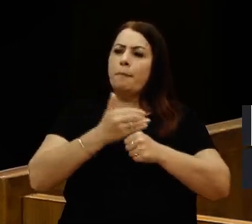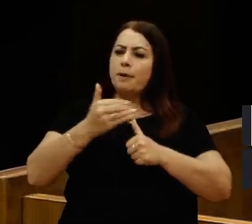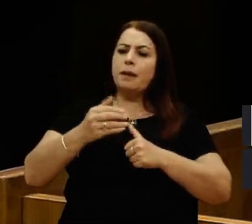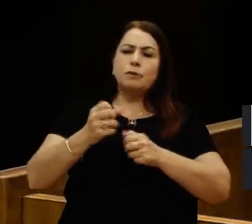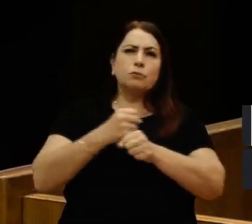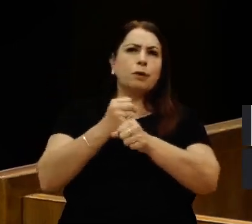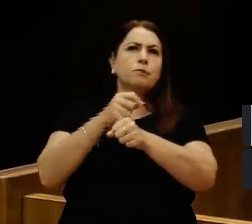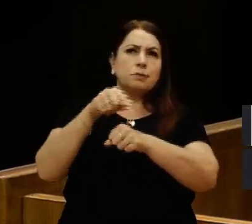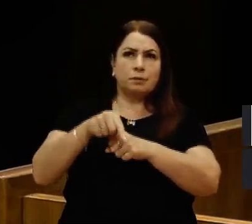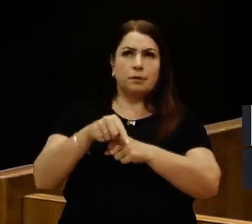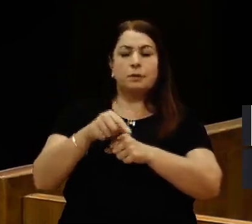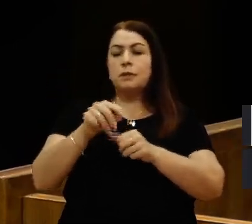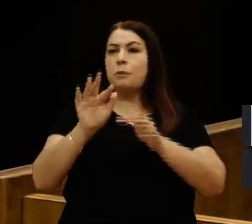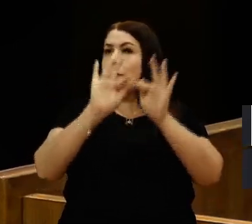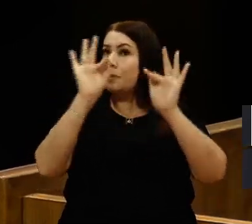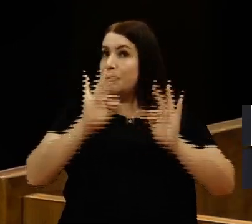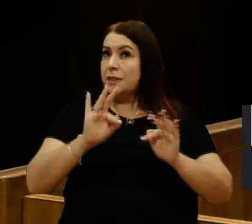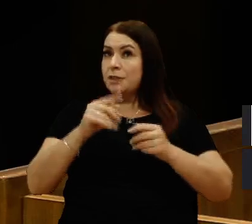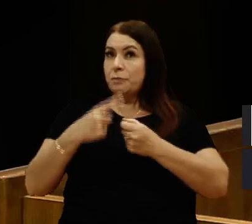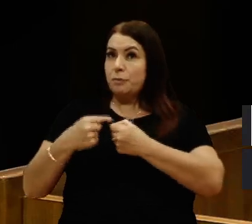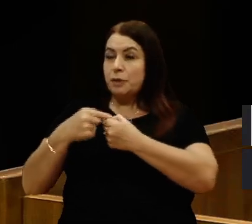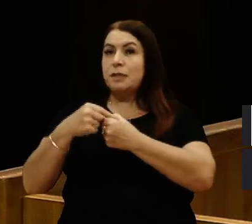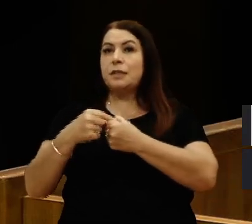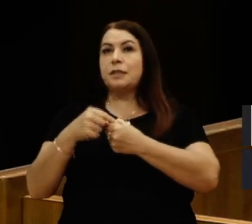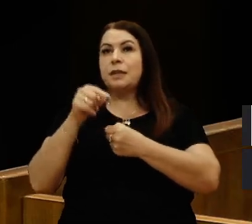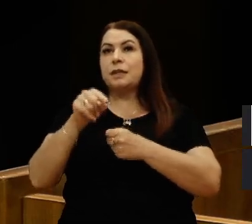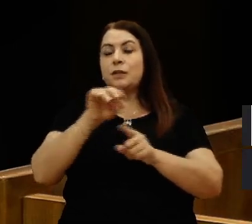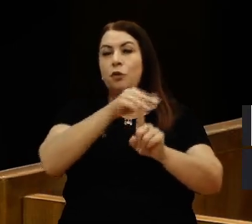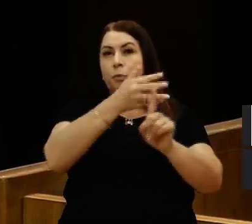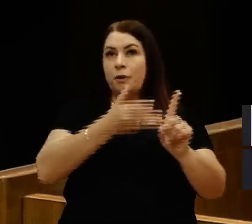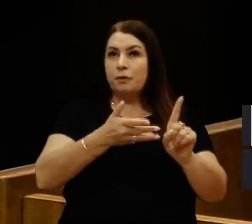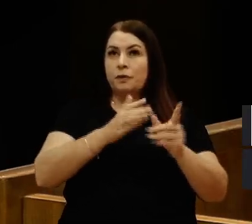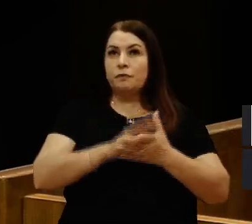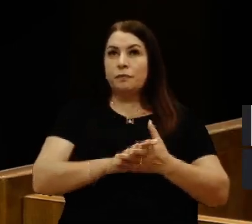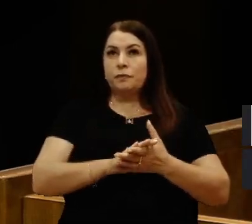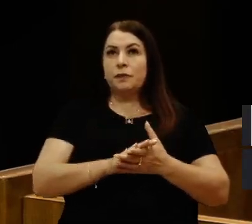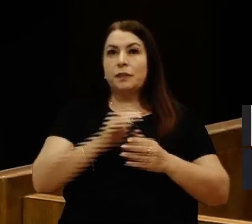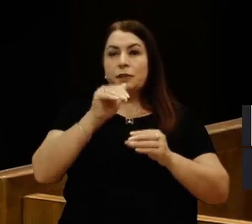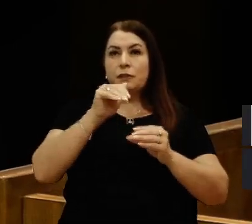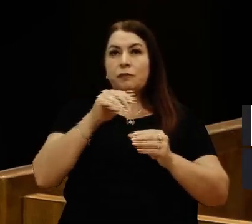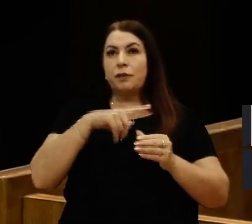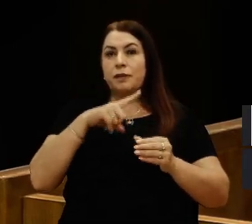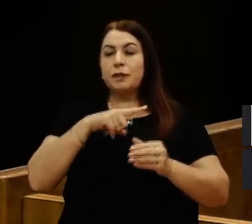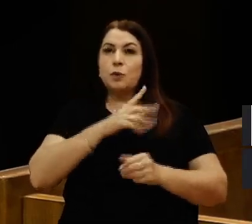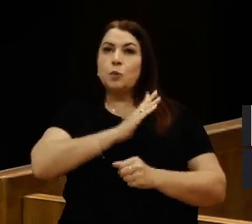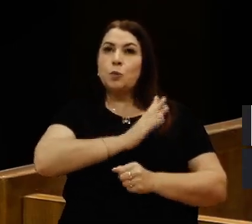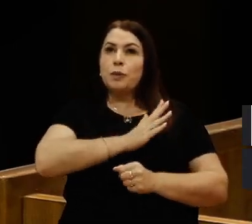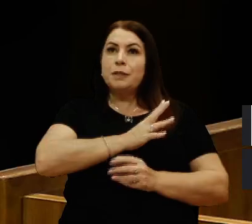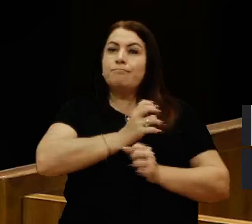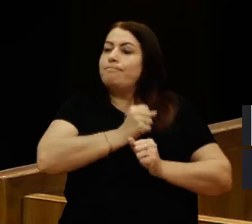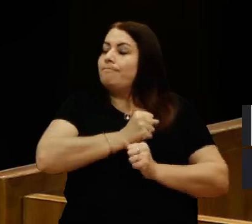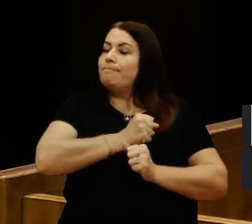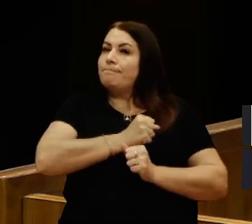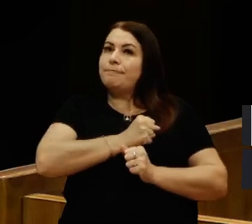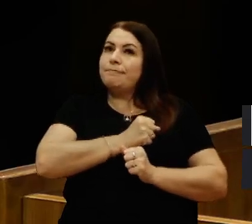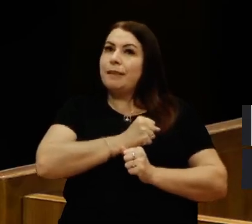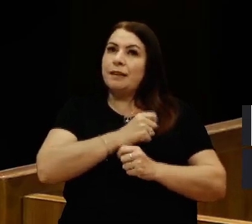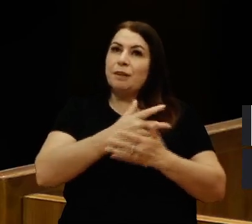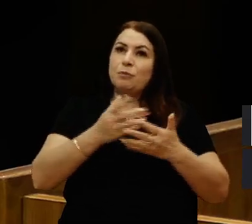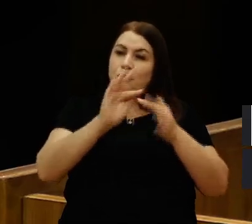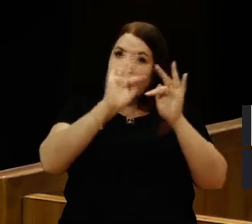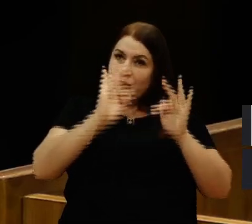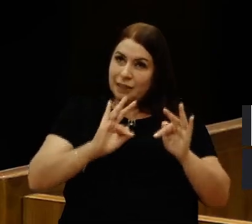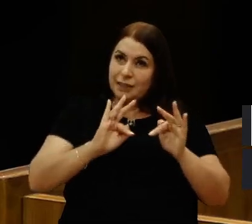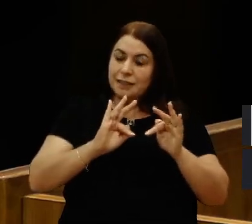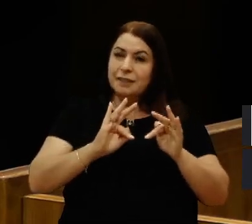acho que é uma alegria para a nossa cidade essa homenagem. Vou ter o coração apertado e muito